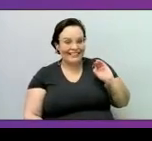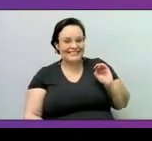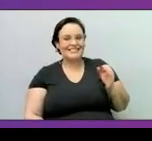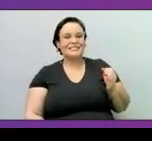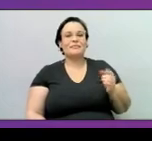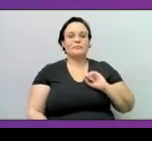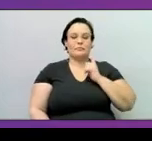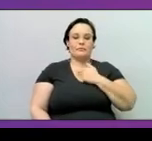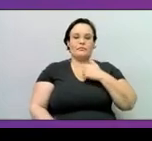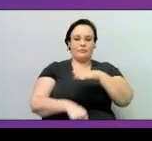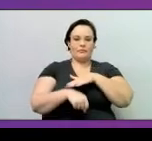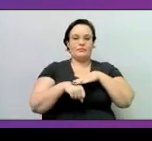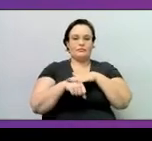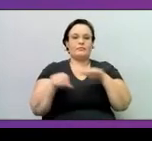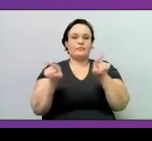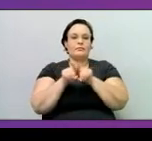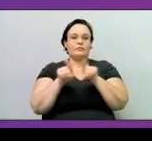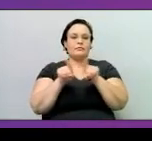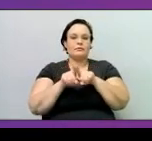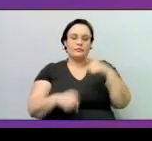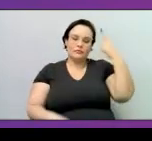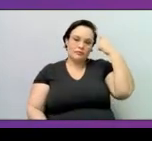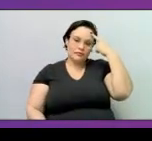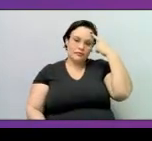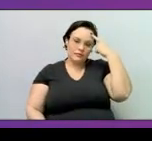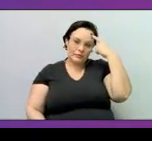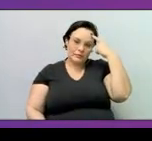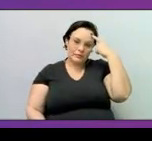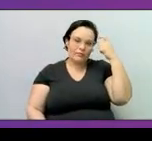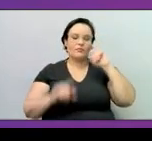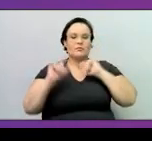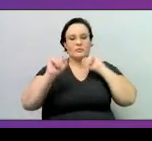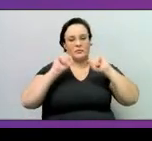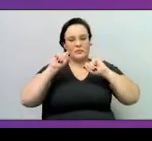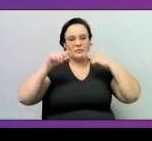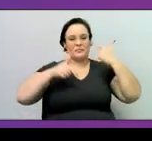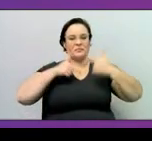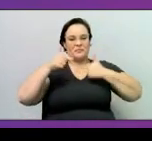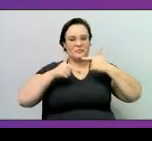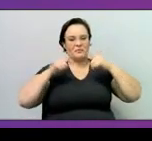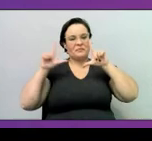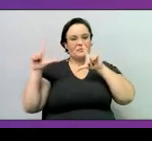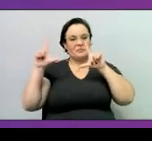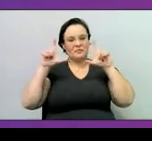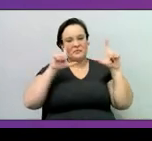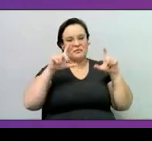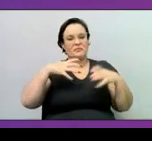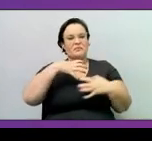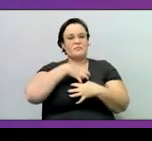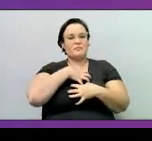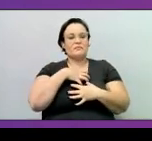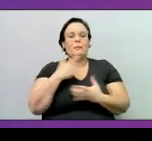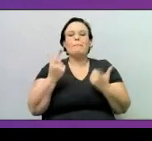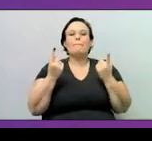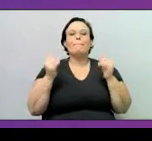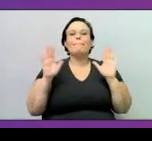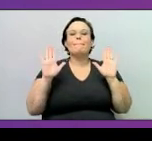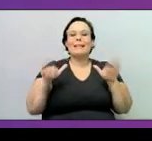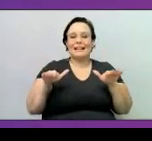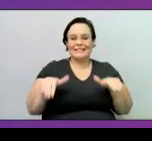pouco sobre isso também nessa ideia de trabalhar a fotografia de uma forma muito barata né